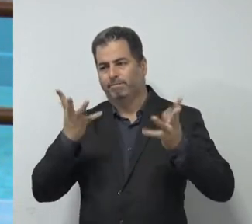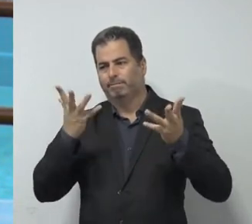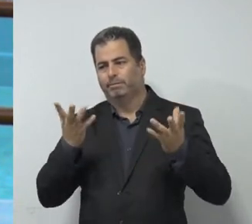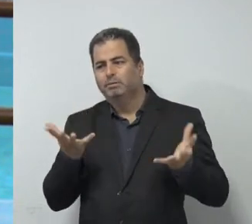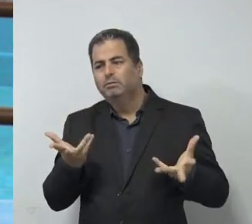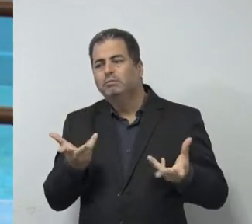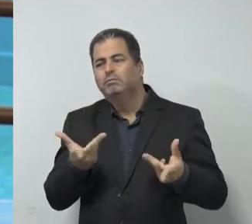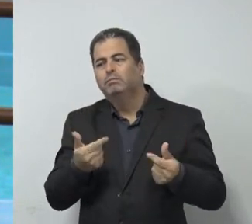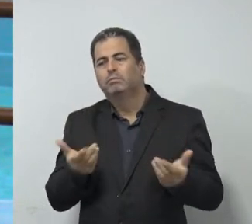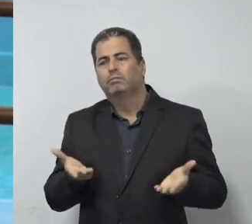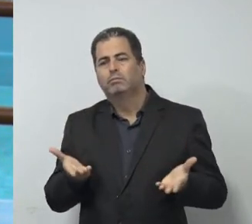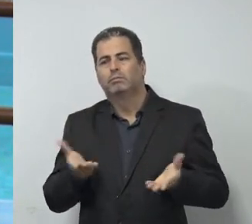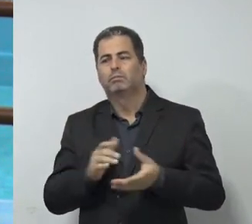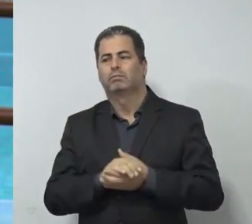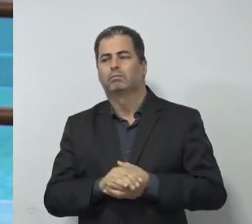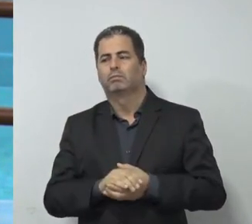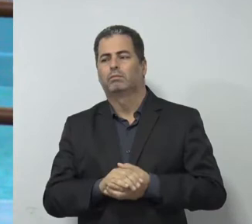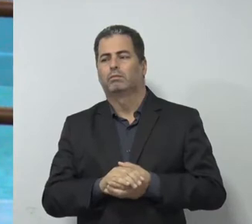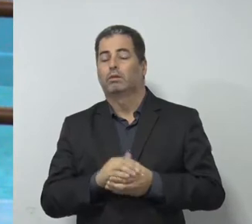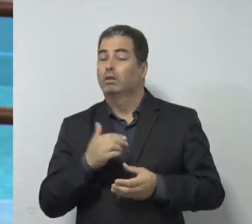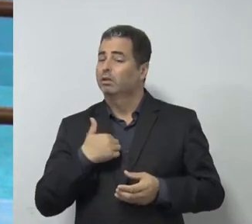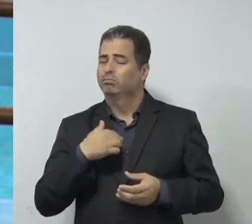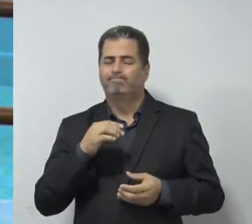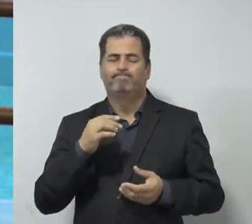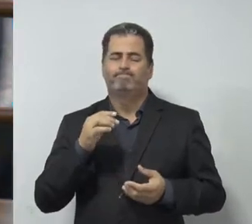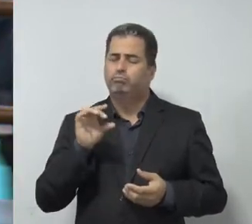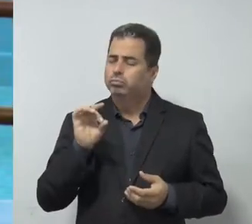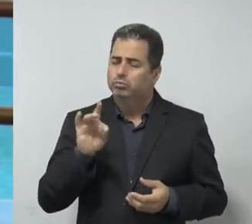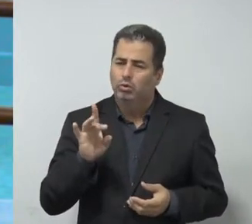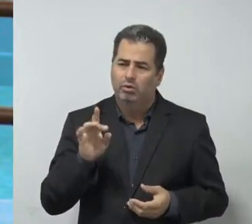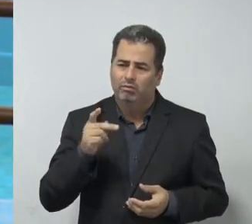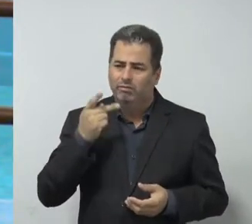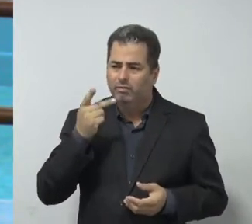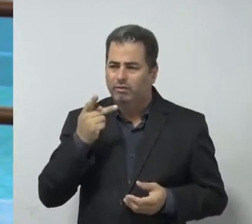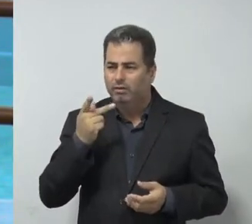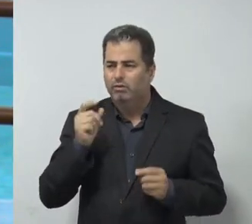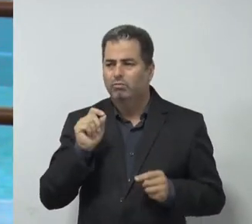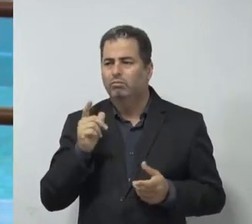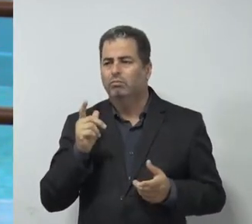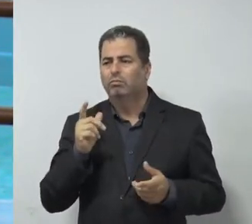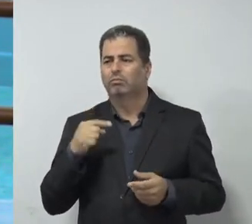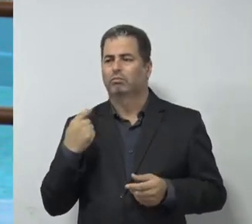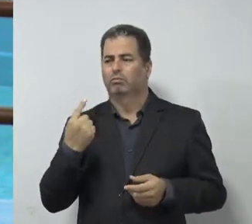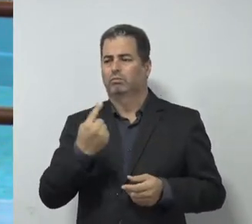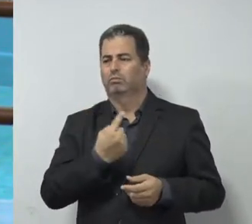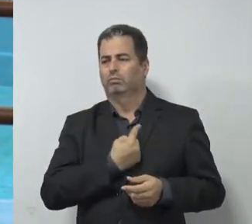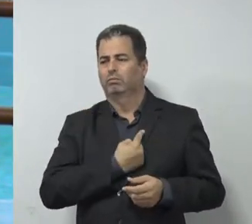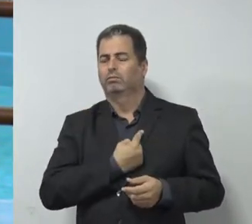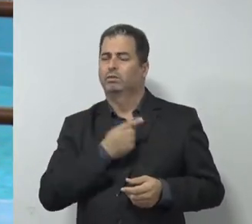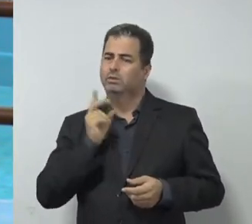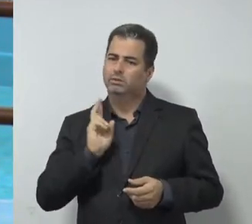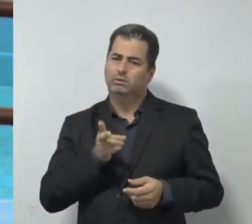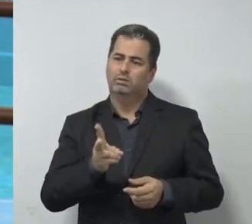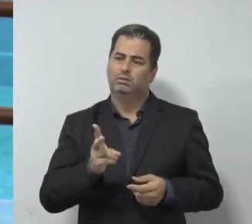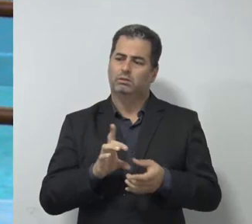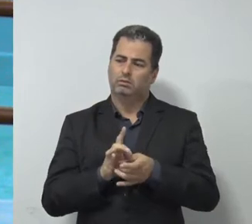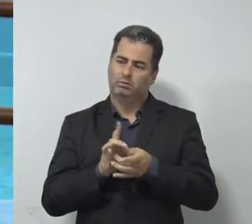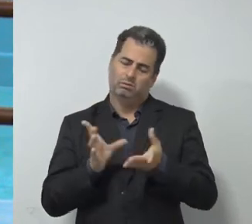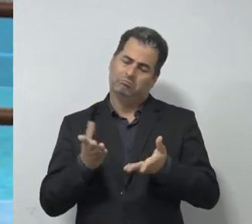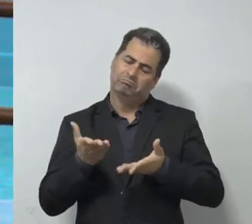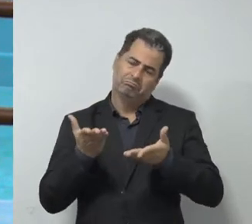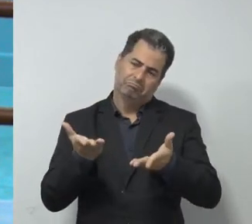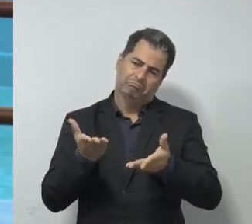maravilhosa. Eu só tenho a dizer que nós estamos sempre à